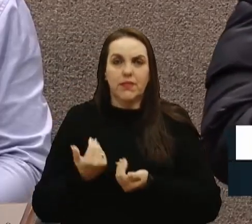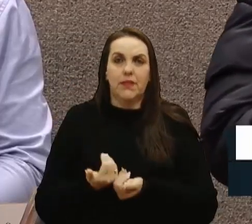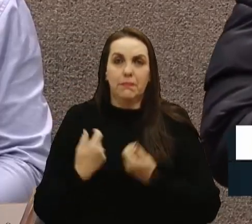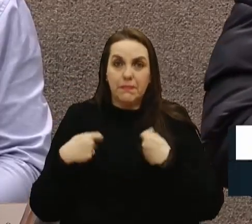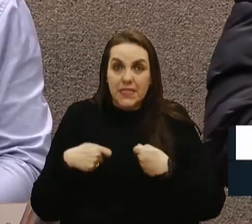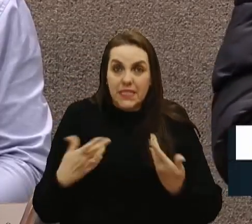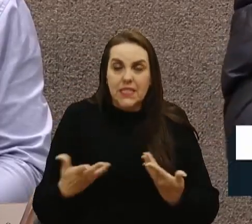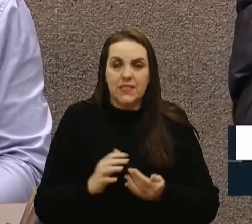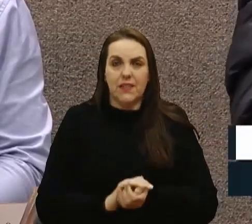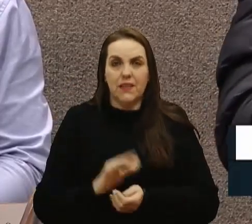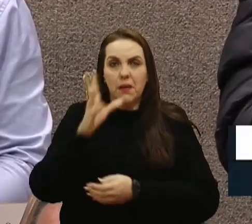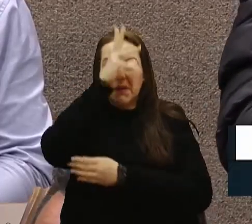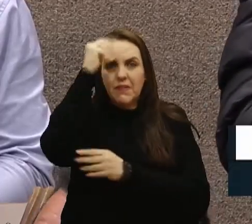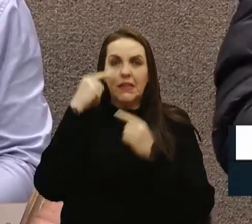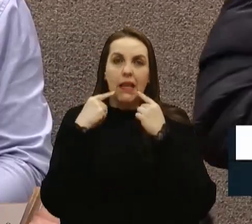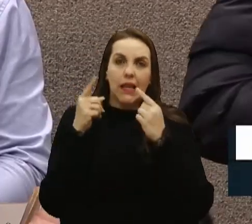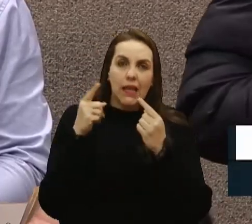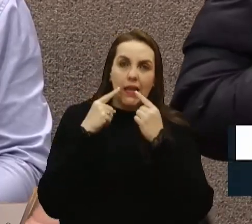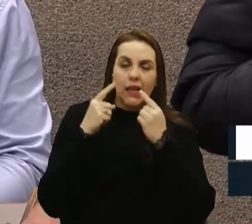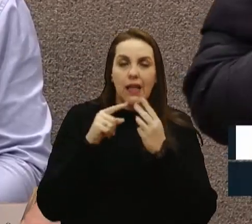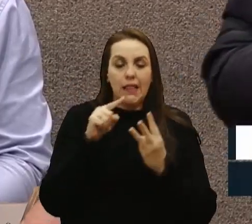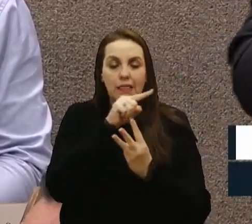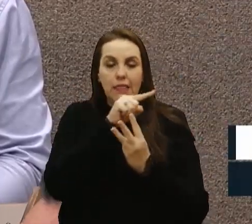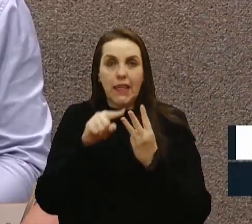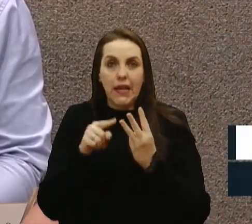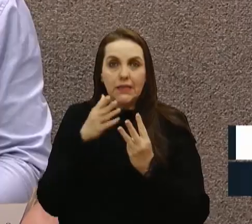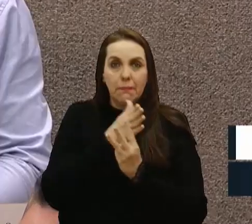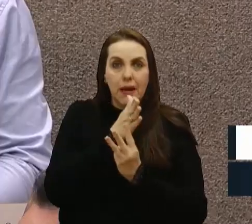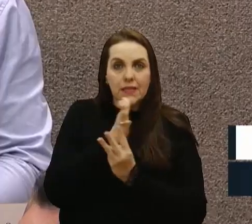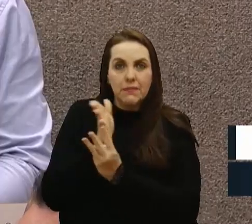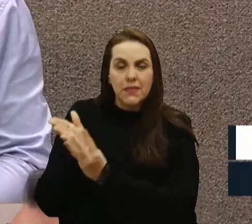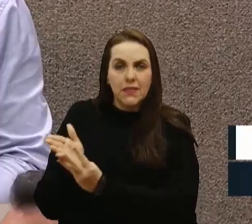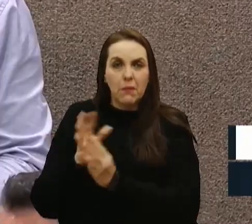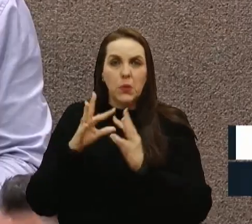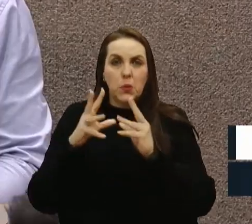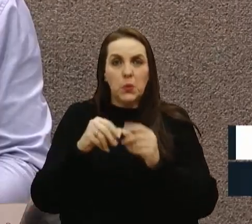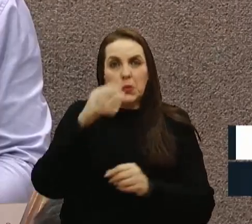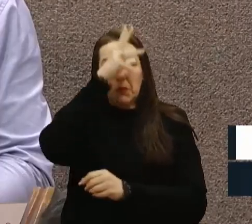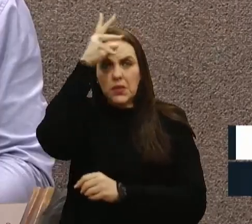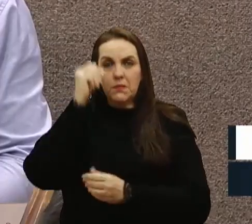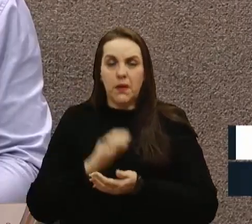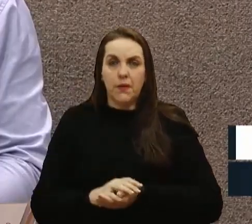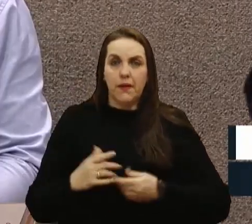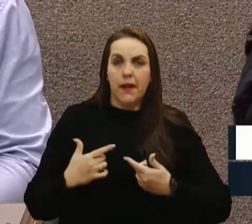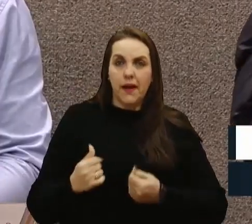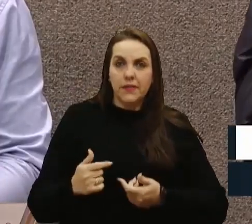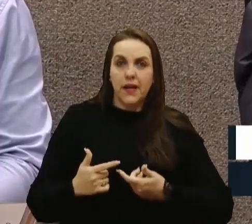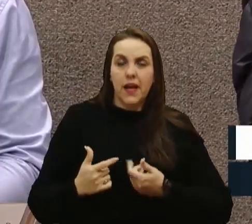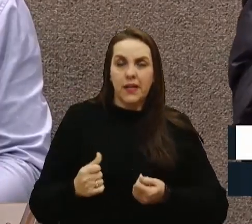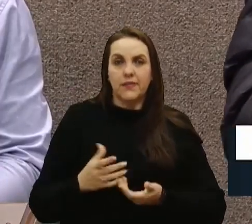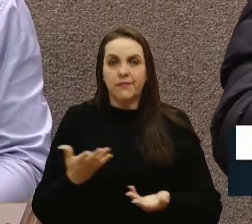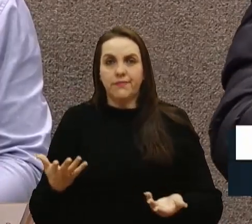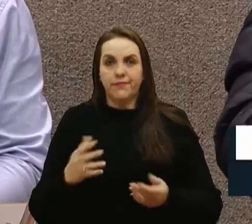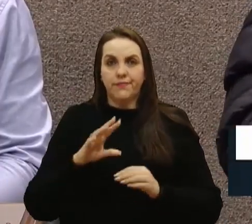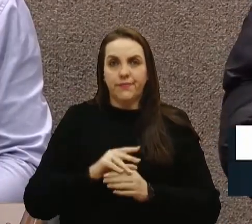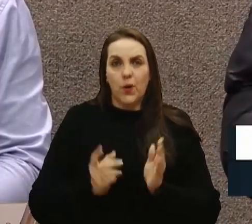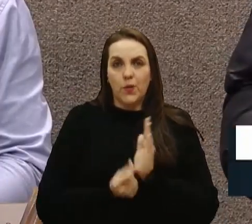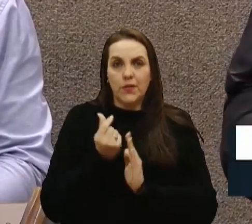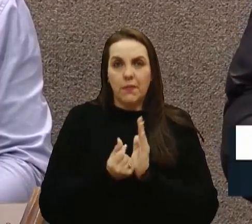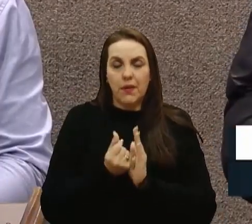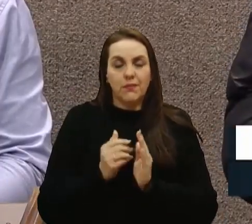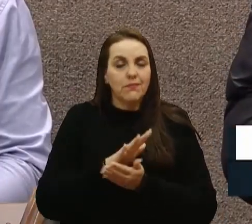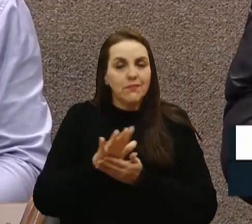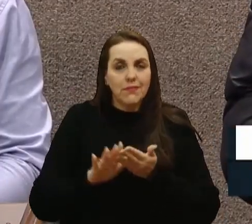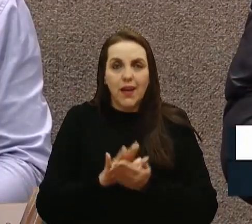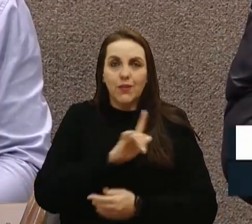prefeito reclamar sempre. É tripartite, mas é tudo com o município. E gastamos 97% do orçamento e nada